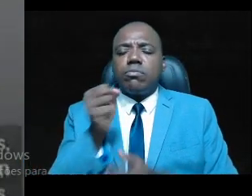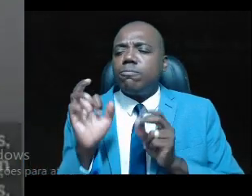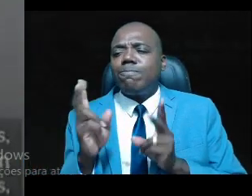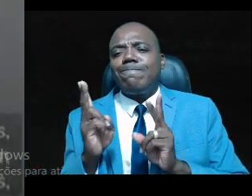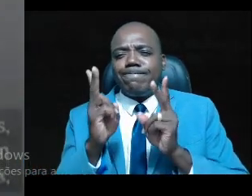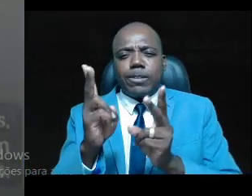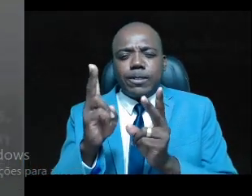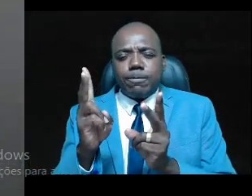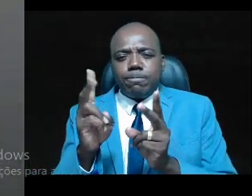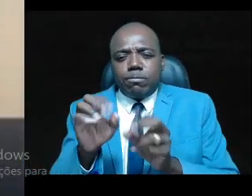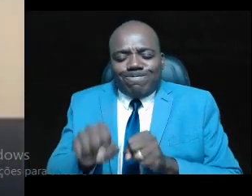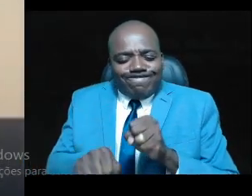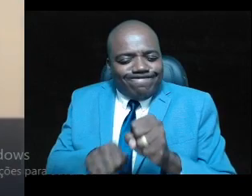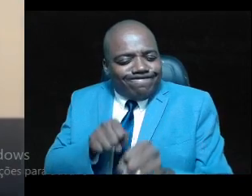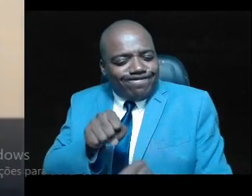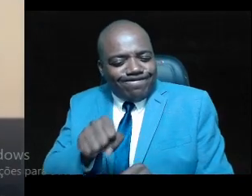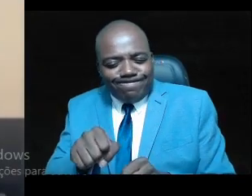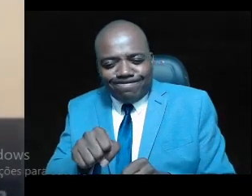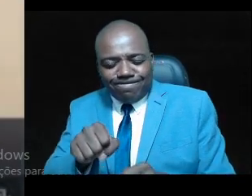dos leões.